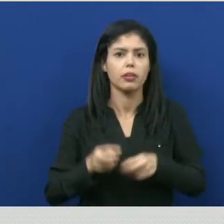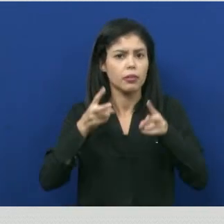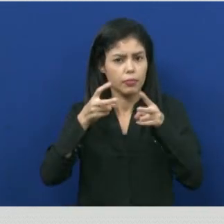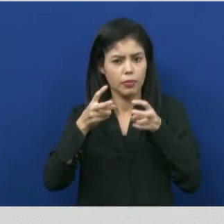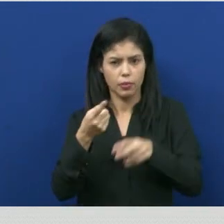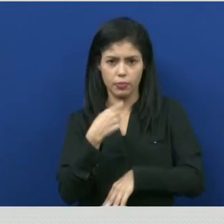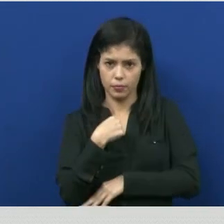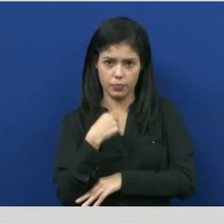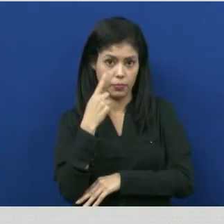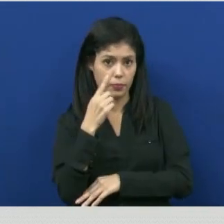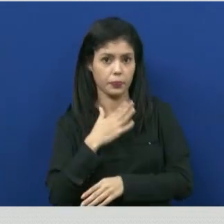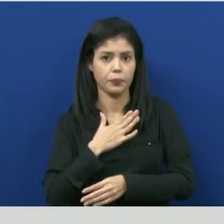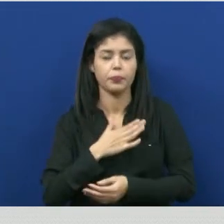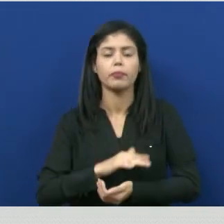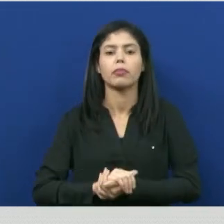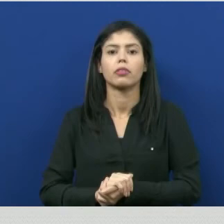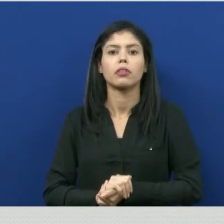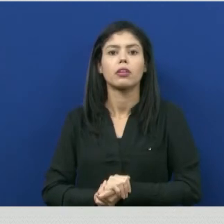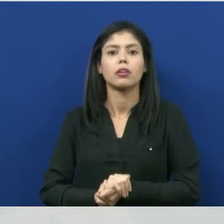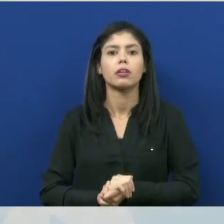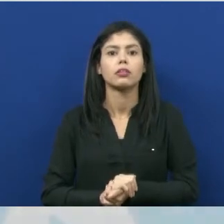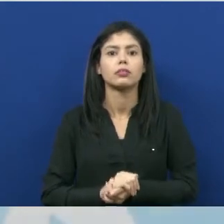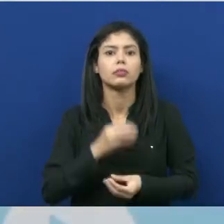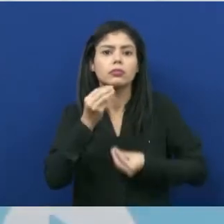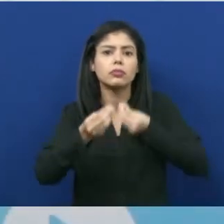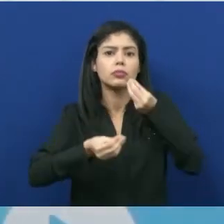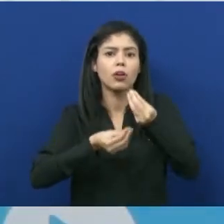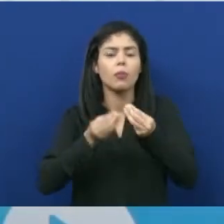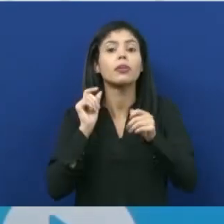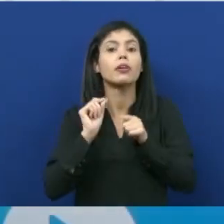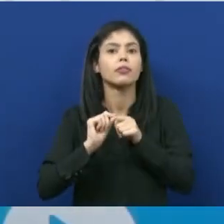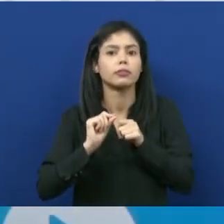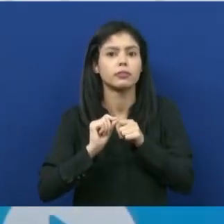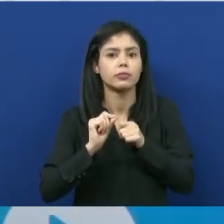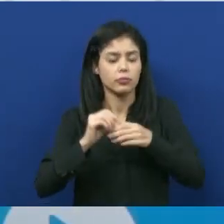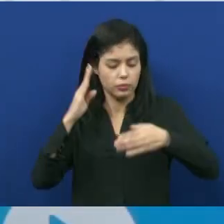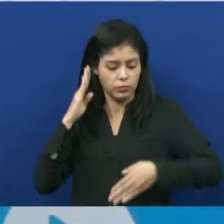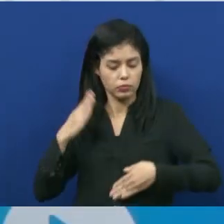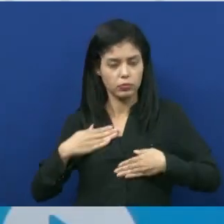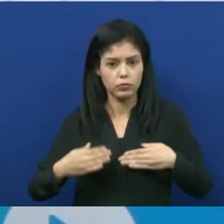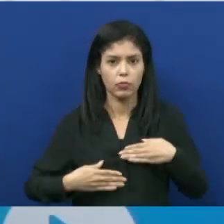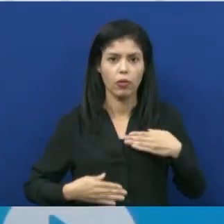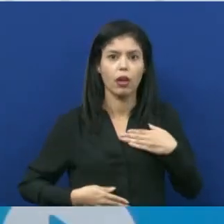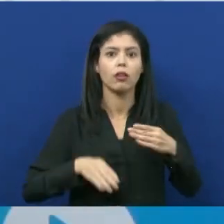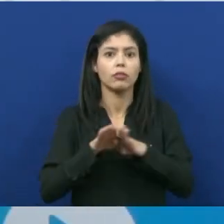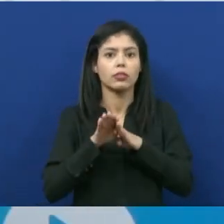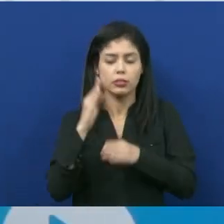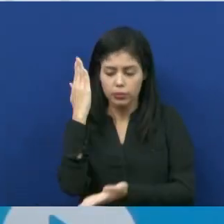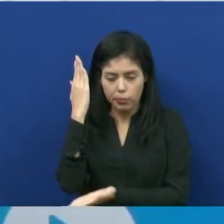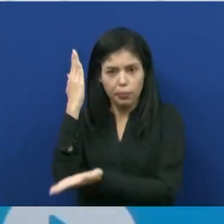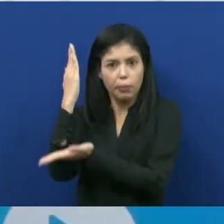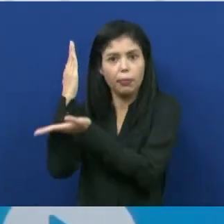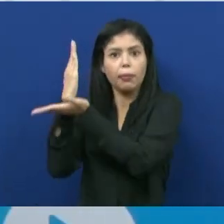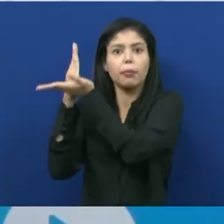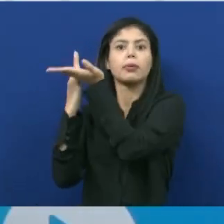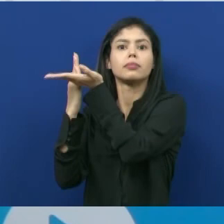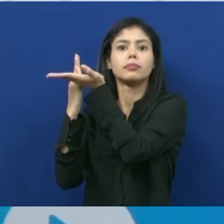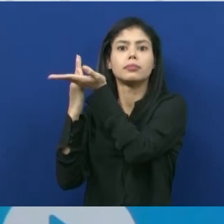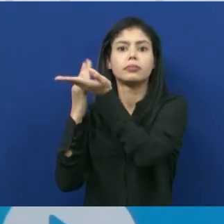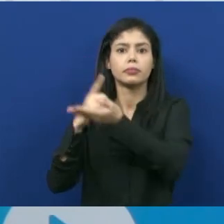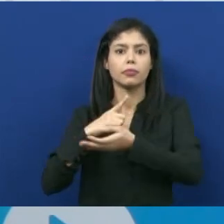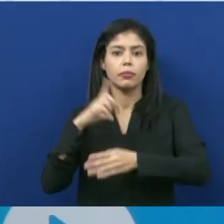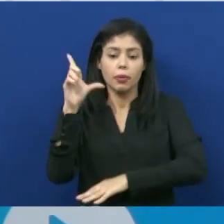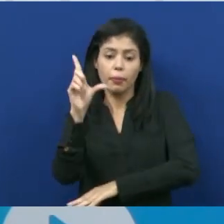olha aqui para mim agora. Como é que acontece então? Os corpos com uma temperatura maior, eles têm uma